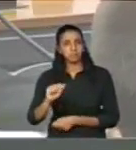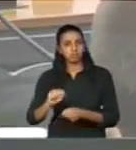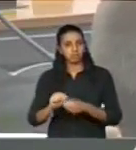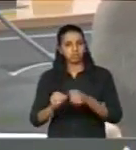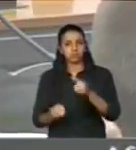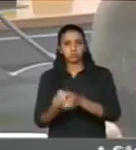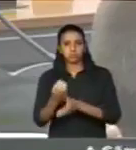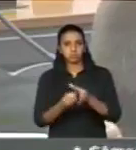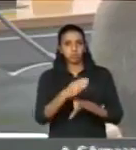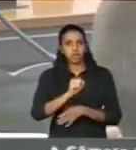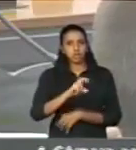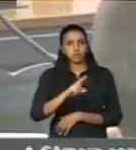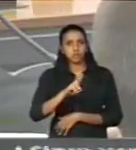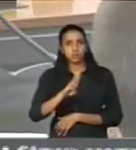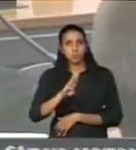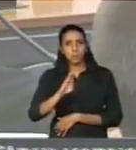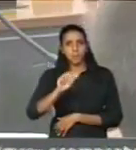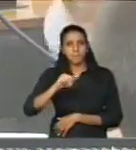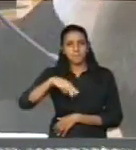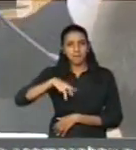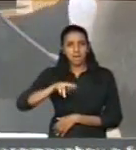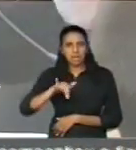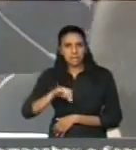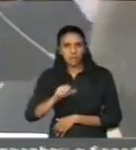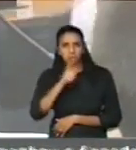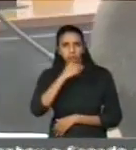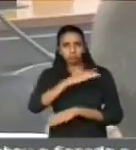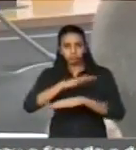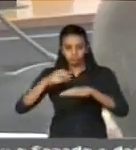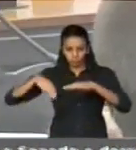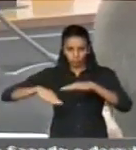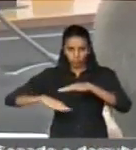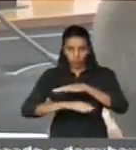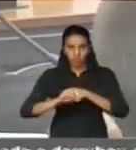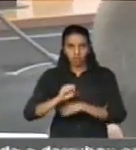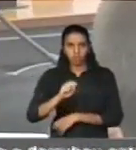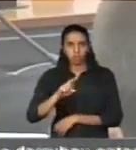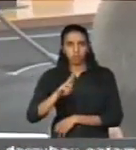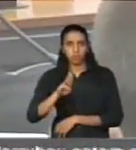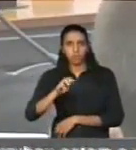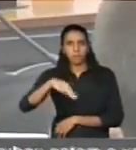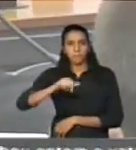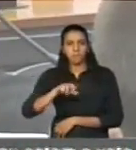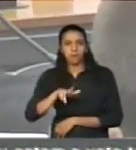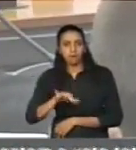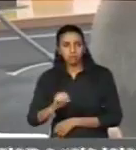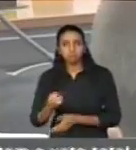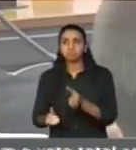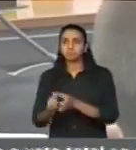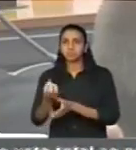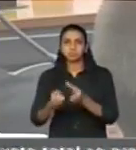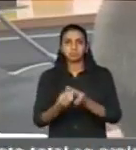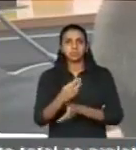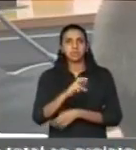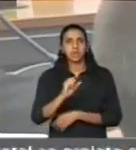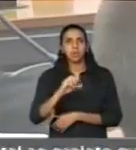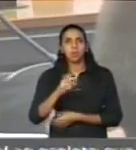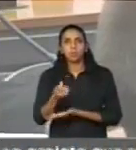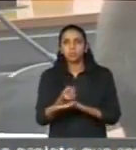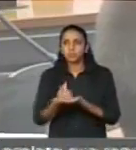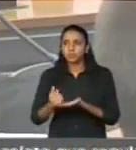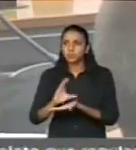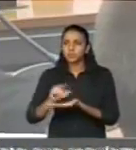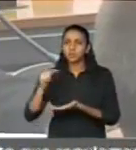do submarino de propulsão nuclear, que é uma outra fonte que amanhã poderá gerar grandes recursos para o nosso Brasil. Eu acho